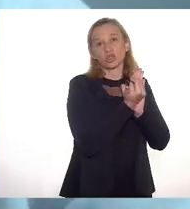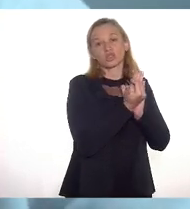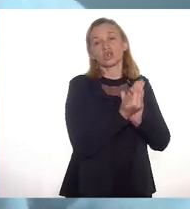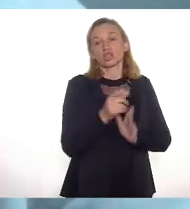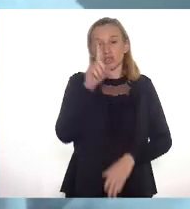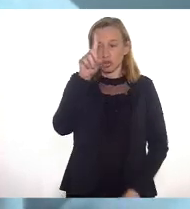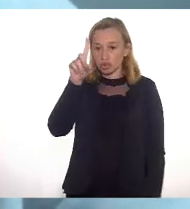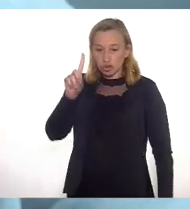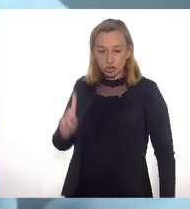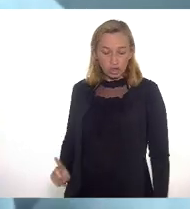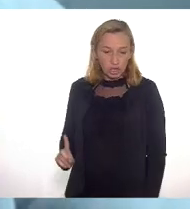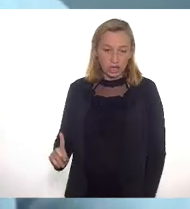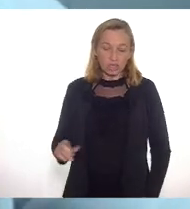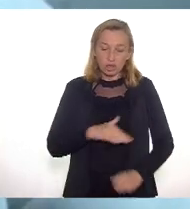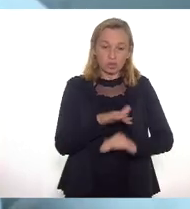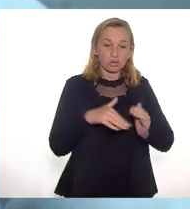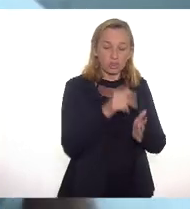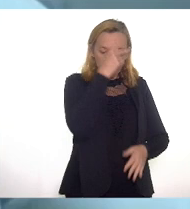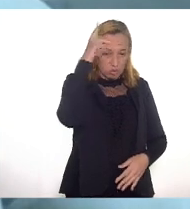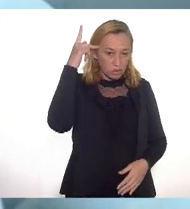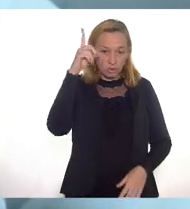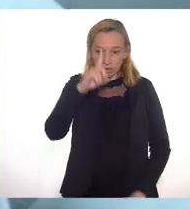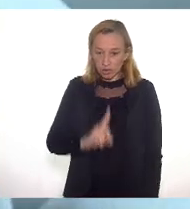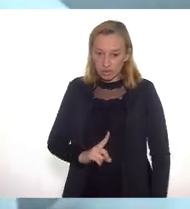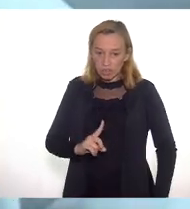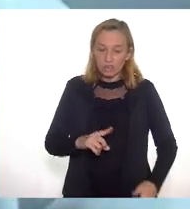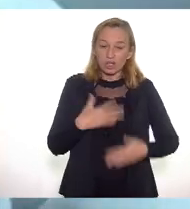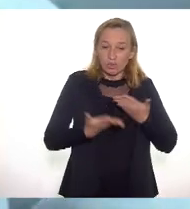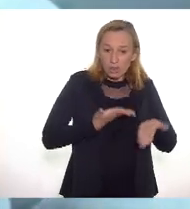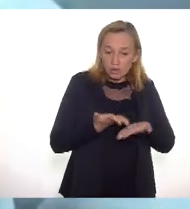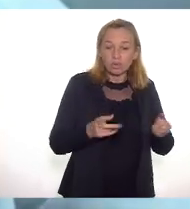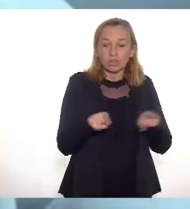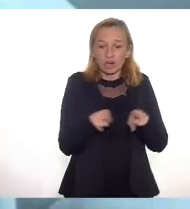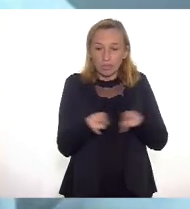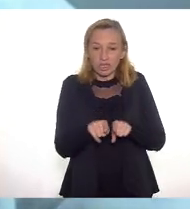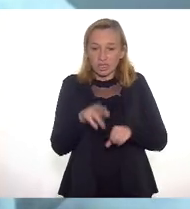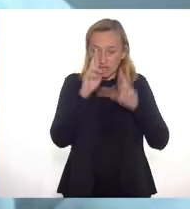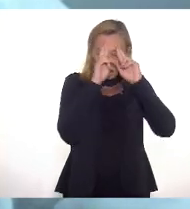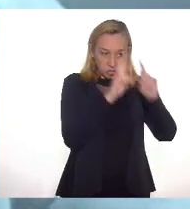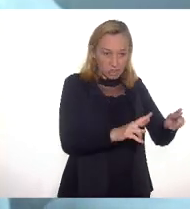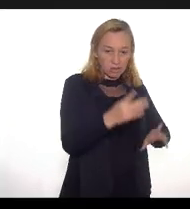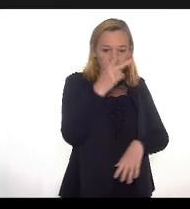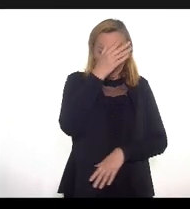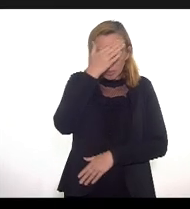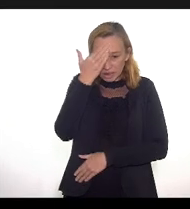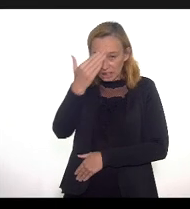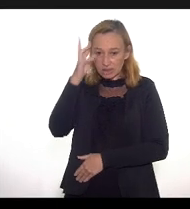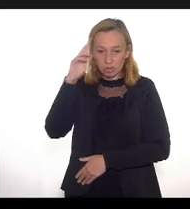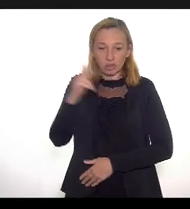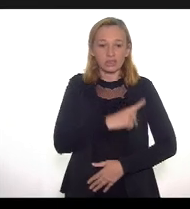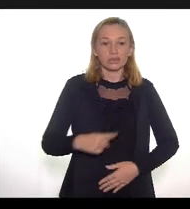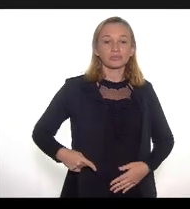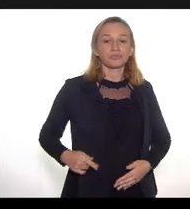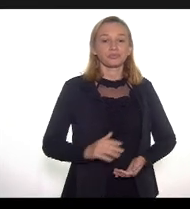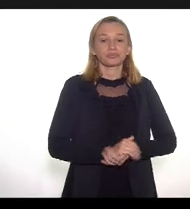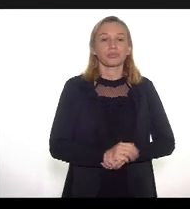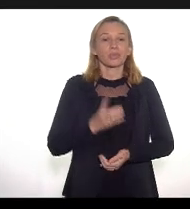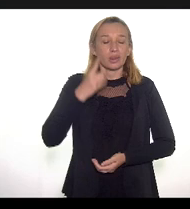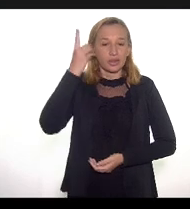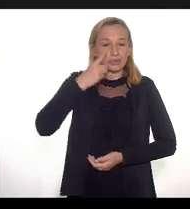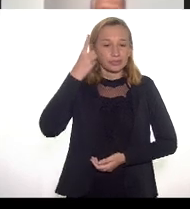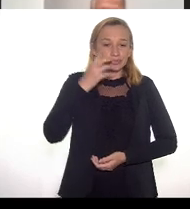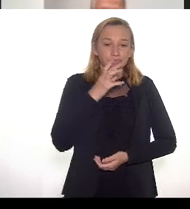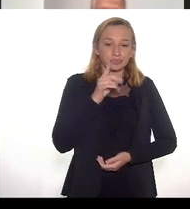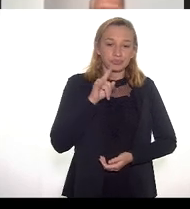direito das pessoas com deficiência, os seus familiares e seus cuidadores, seja efetivamente respeitado. Muito obrigado, presidente. Deputado Alexandre